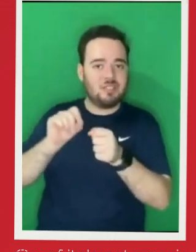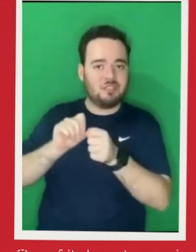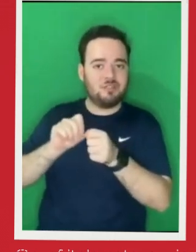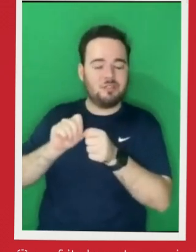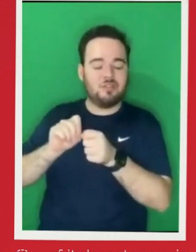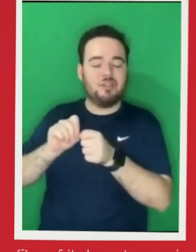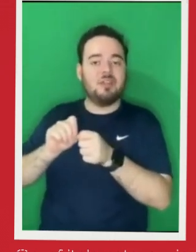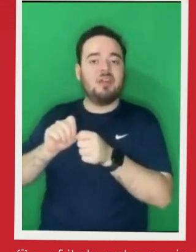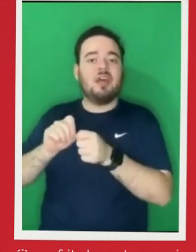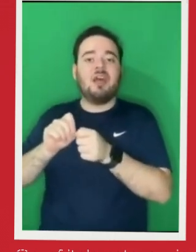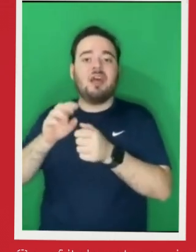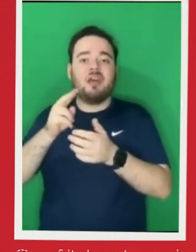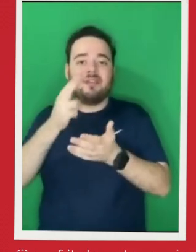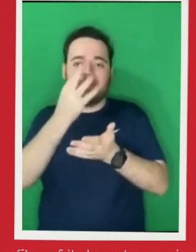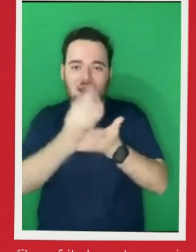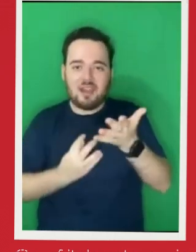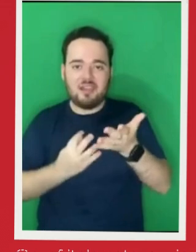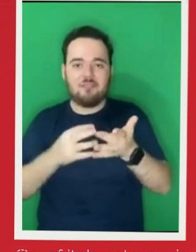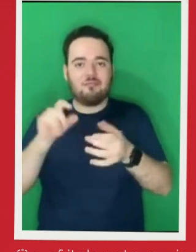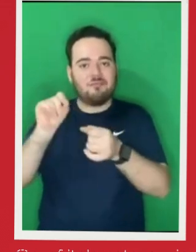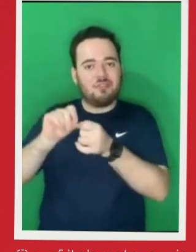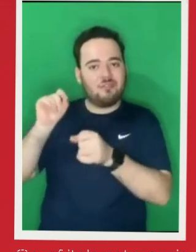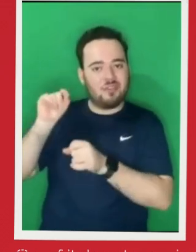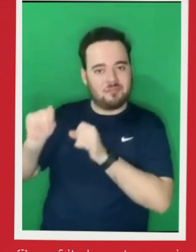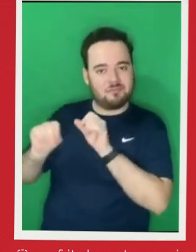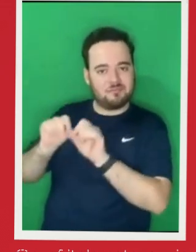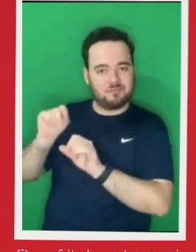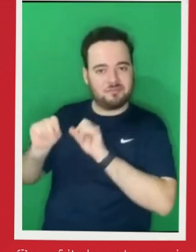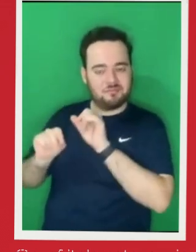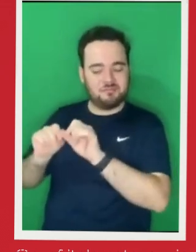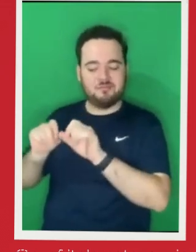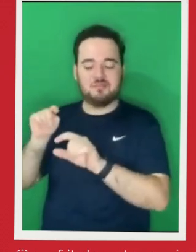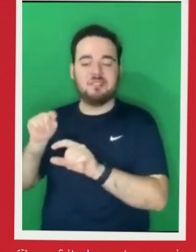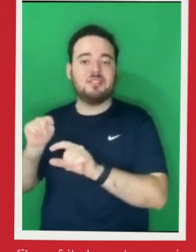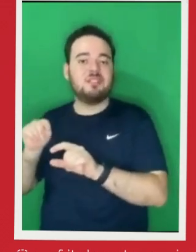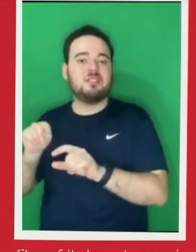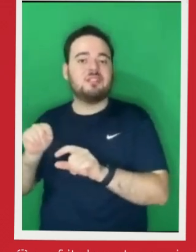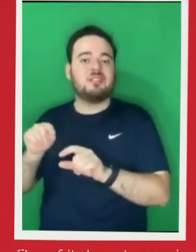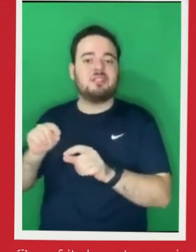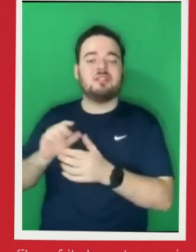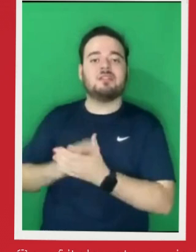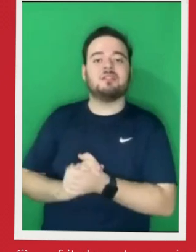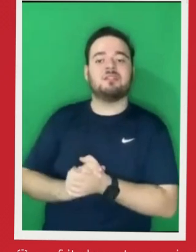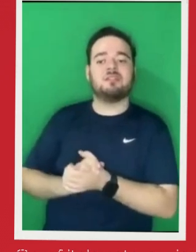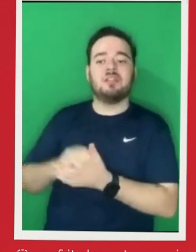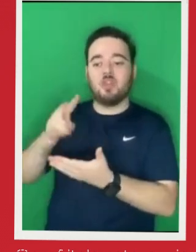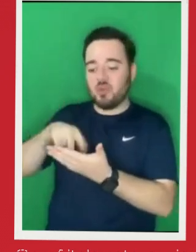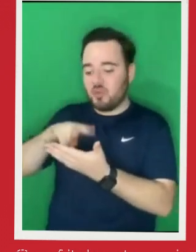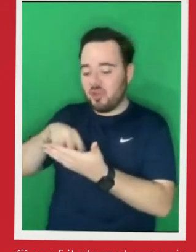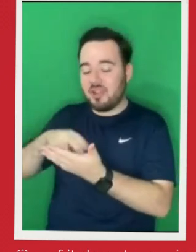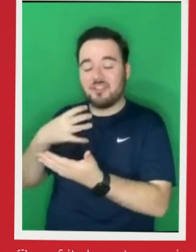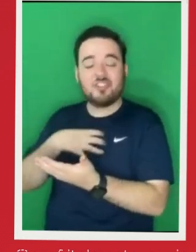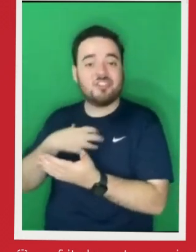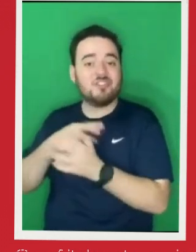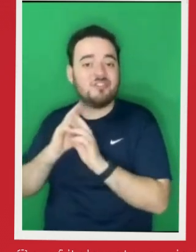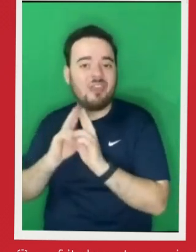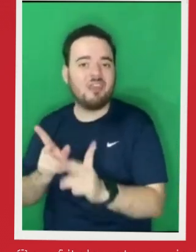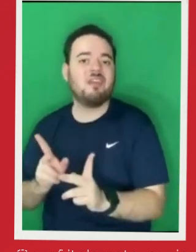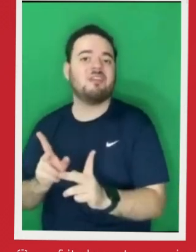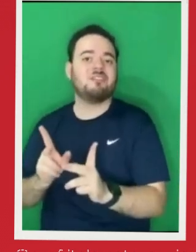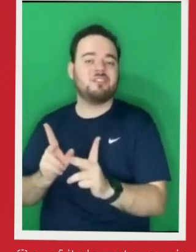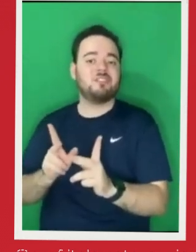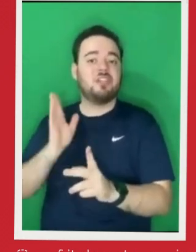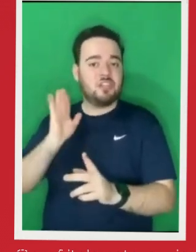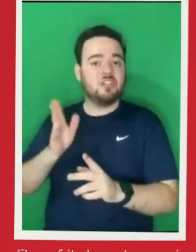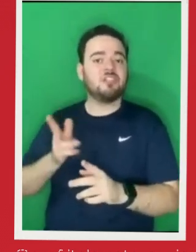o dever de casa. E aí, quando eu recebi como dever de casa, eu tô lendo ele de outro jeito, né?